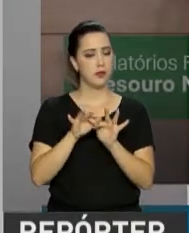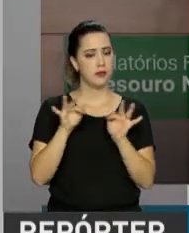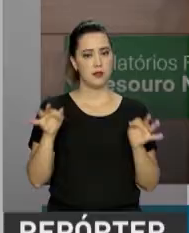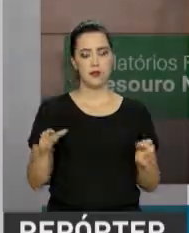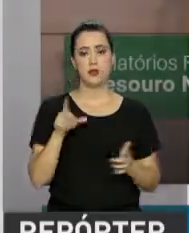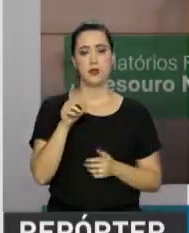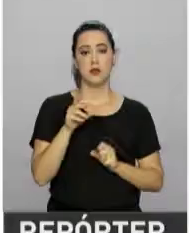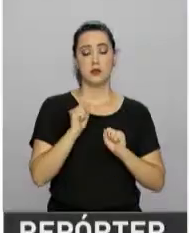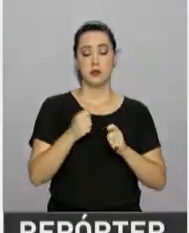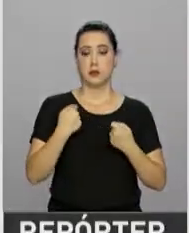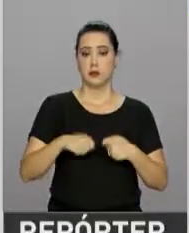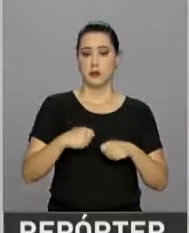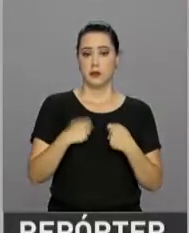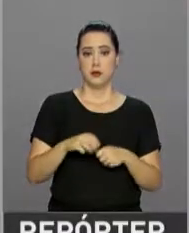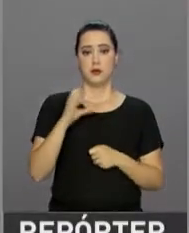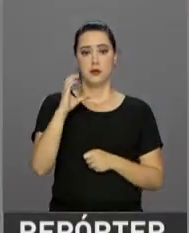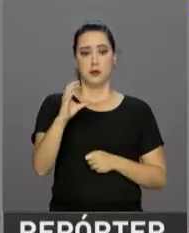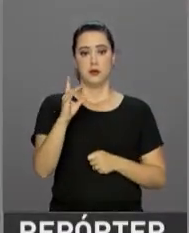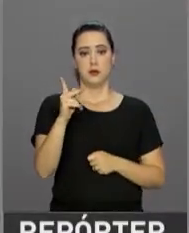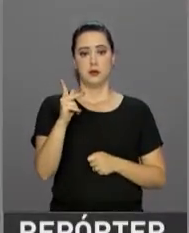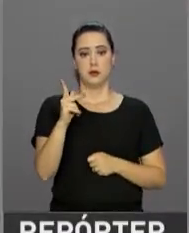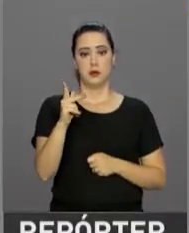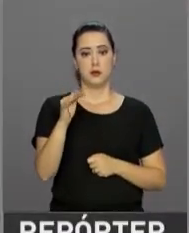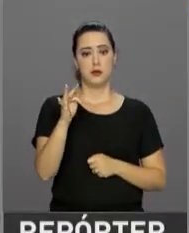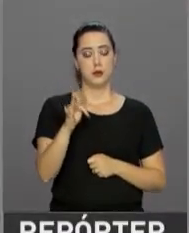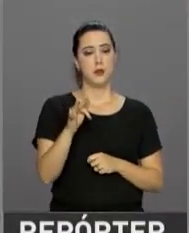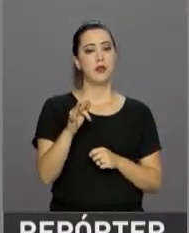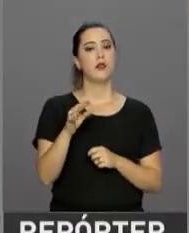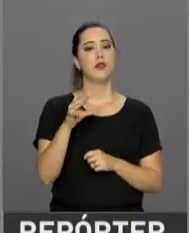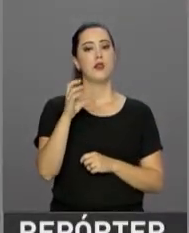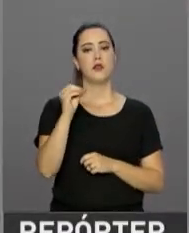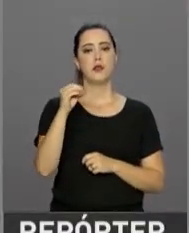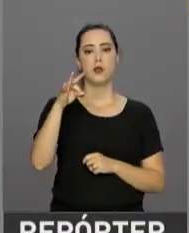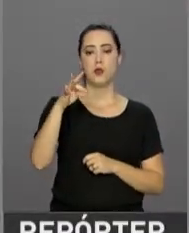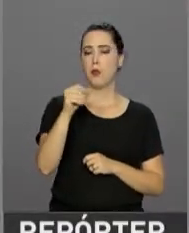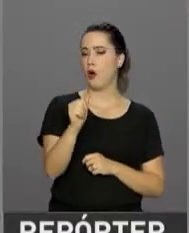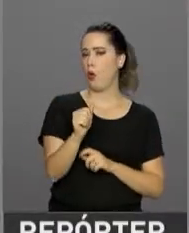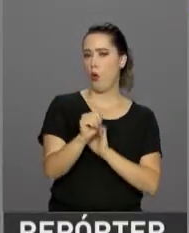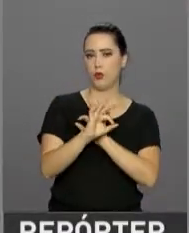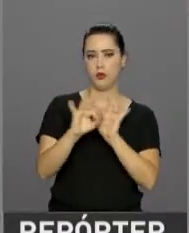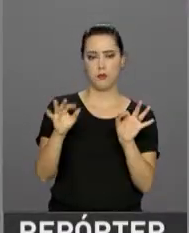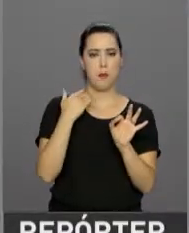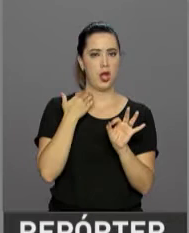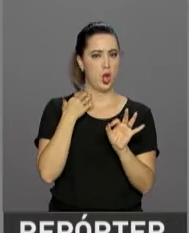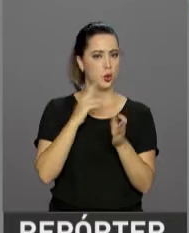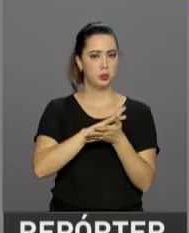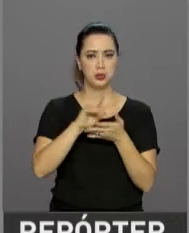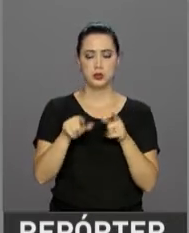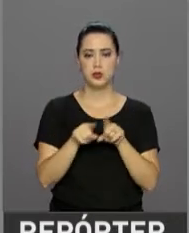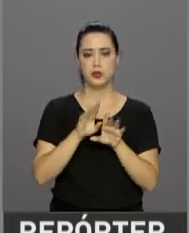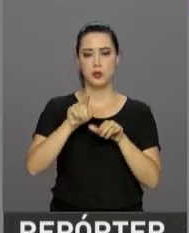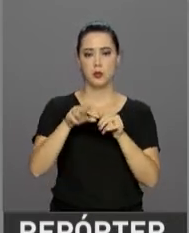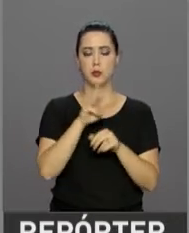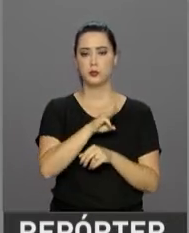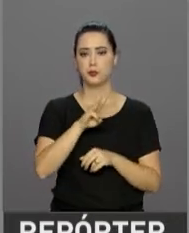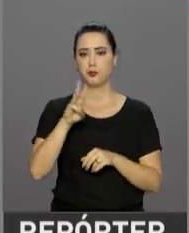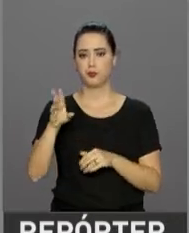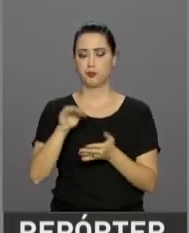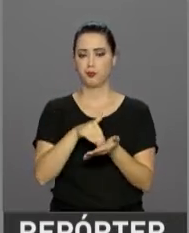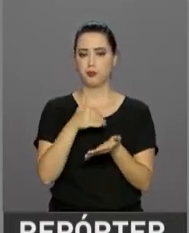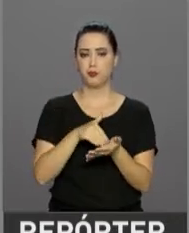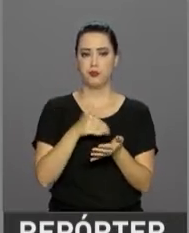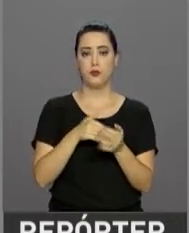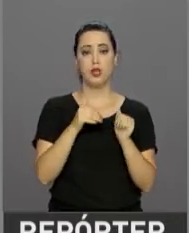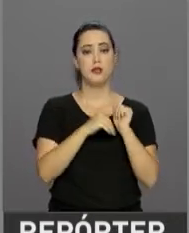você precisa ter um cpf e uma conta em uma corretora ou banco depois faça o cadastro você vai receber uma